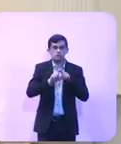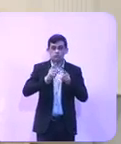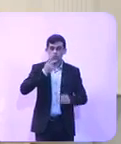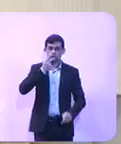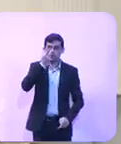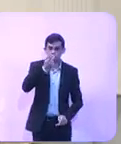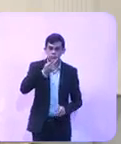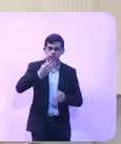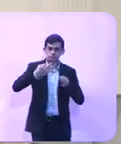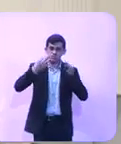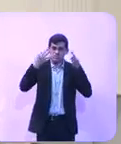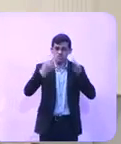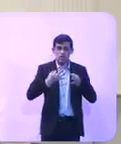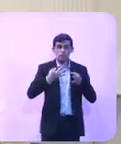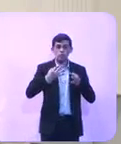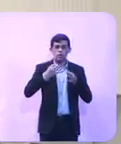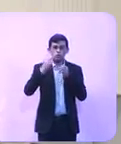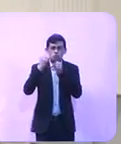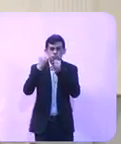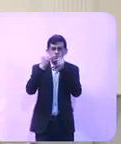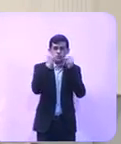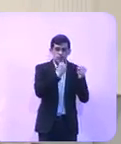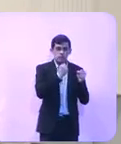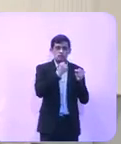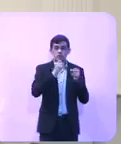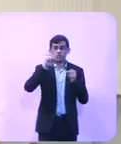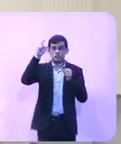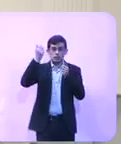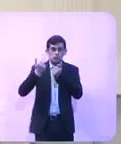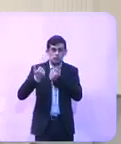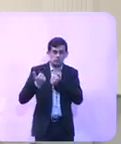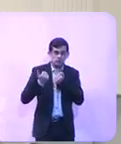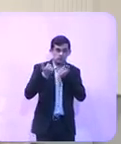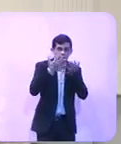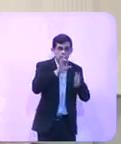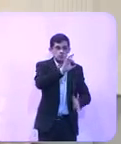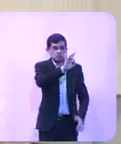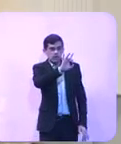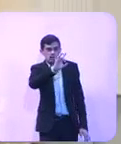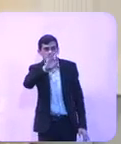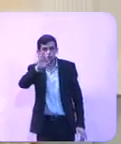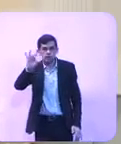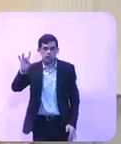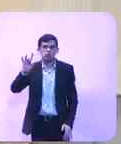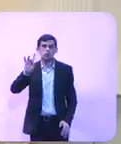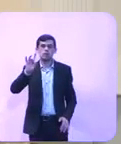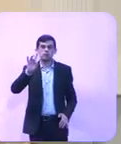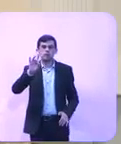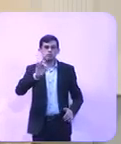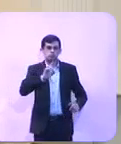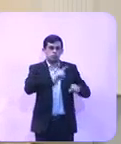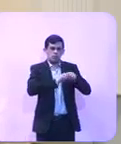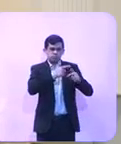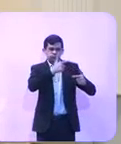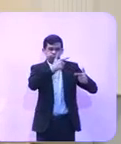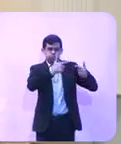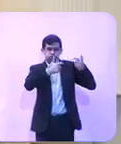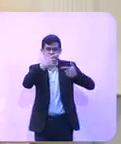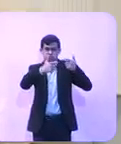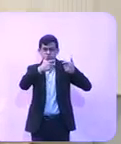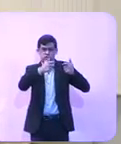seus discípulos a autoridade que ele mesmo tinha concedido para os enfrentamentos com o